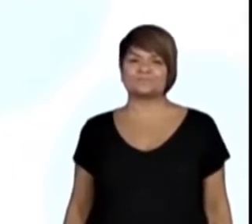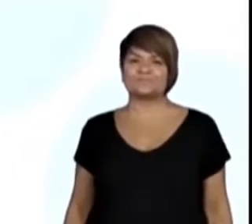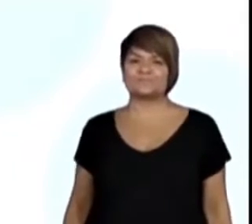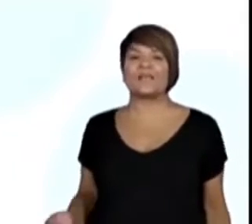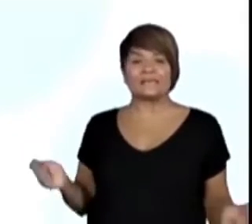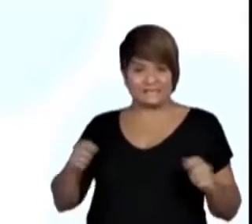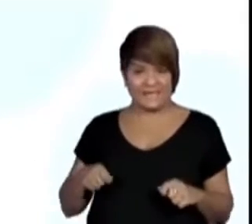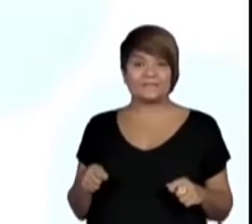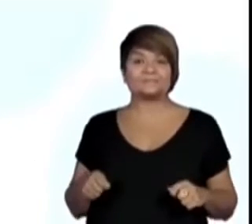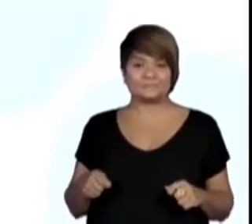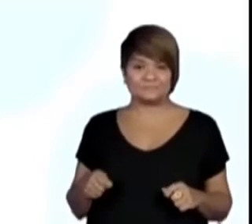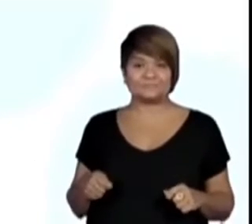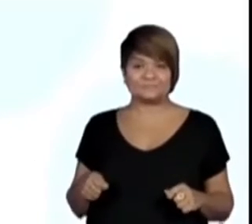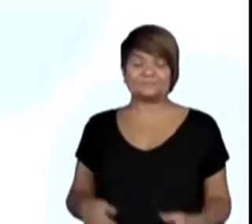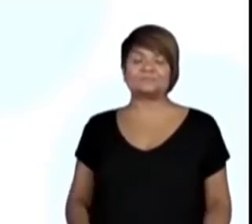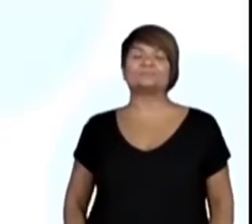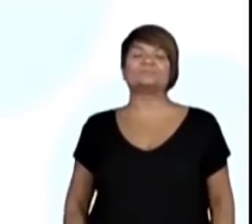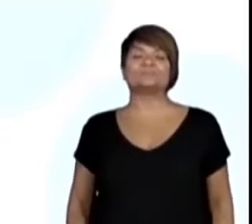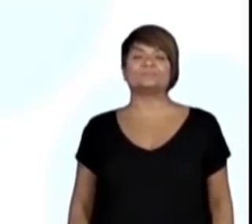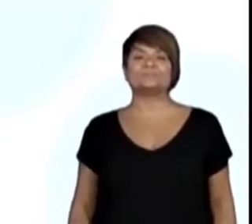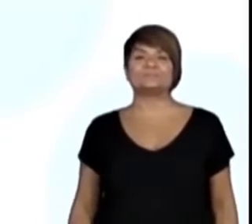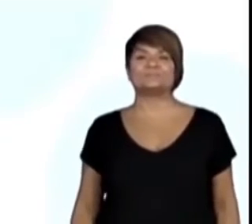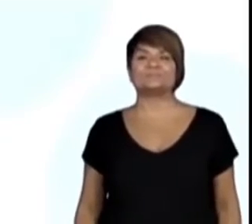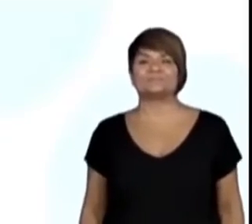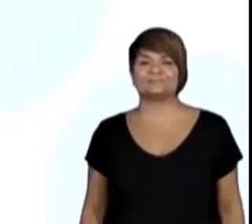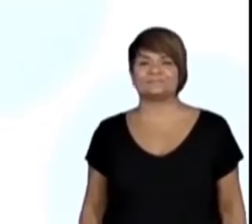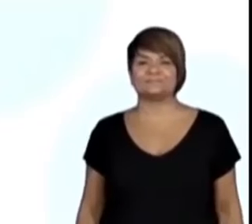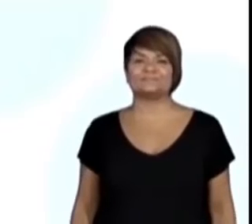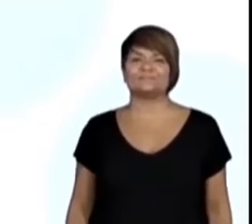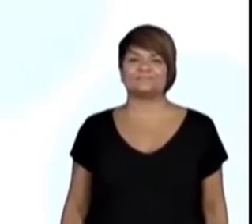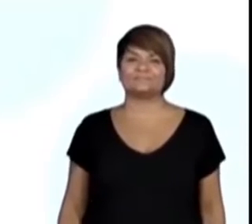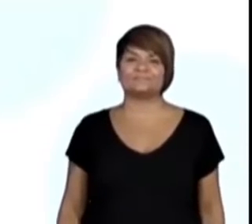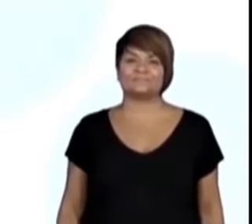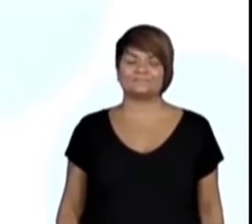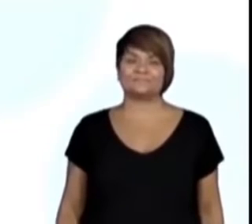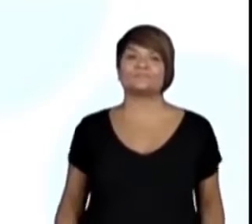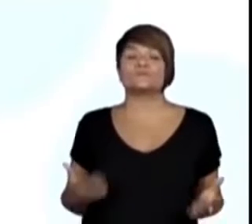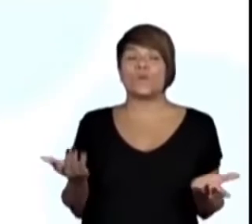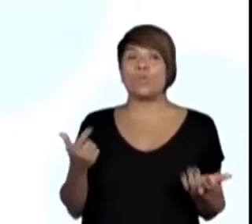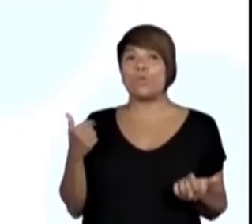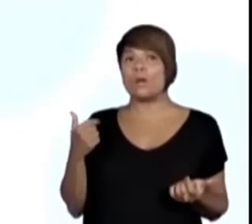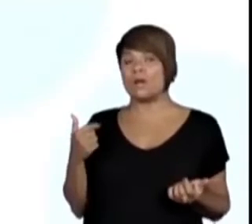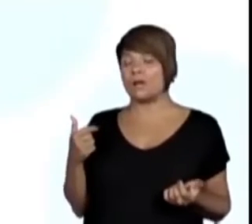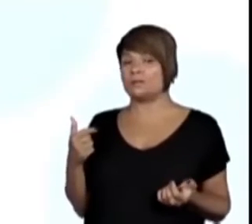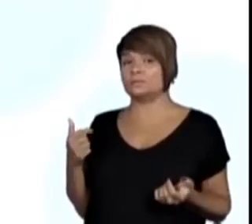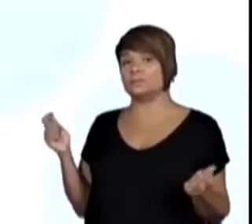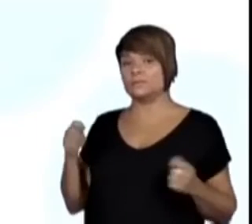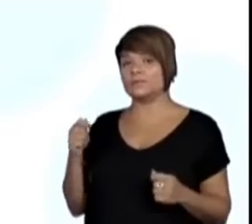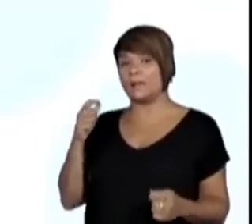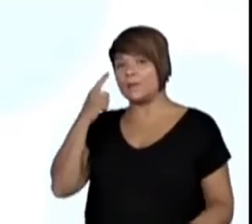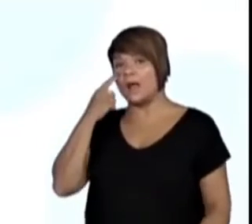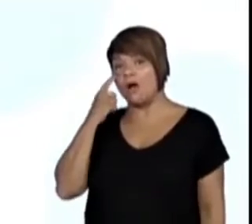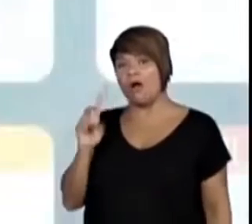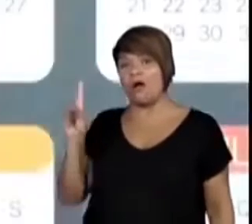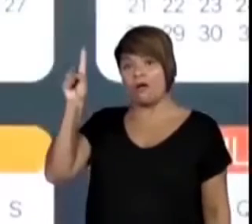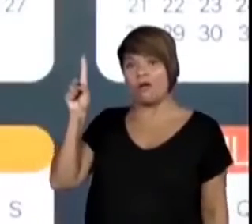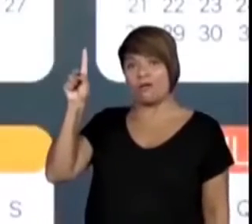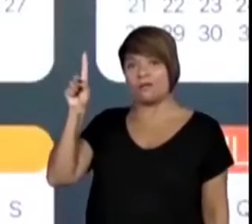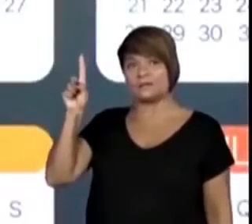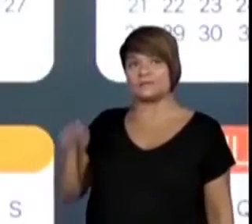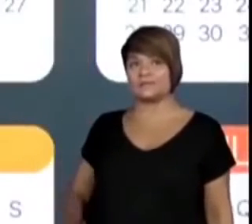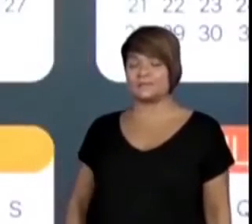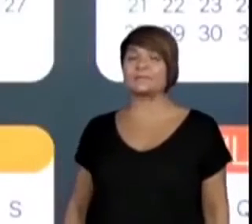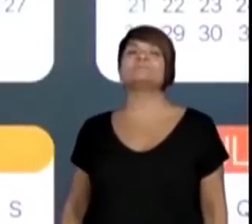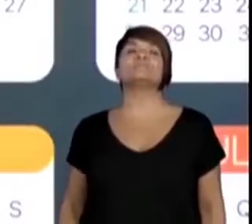Dá, não dá? Deixa eu pegar o preto para me ajudar. A gente olha bem aqui em cima, ó. A